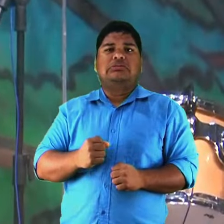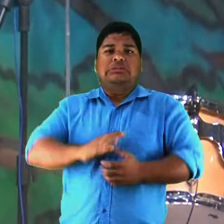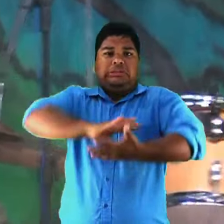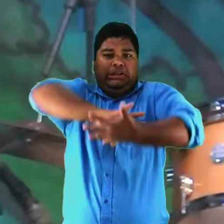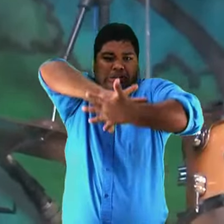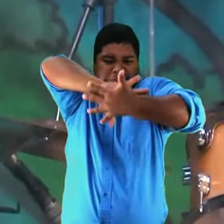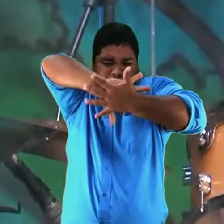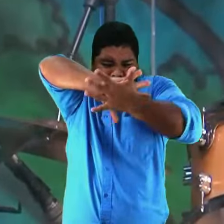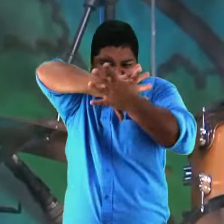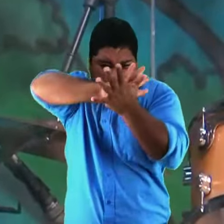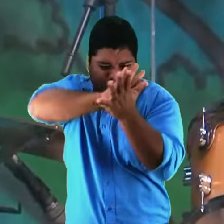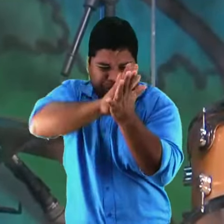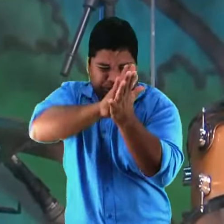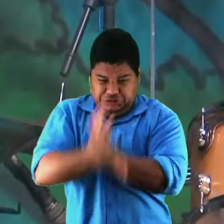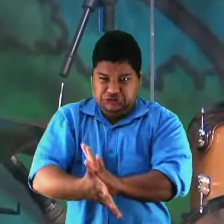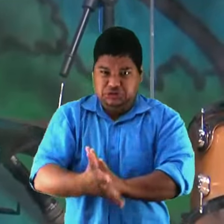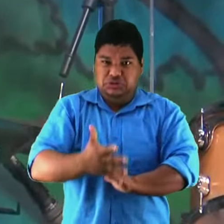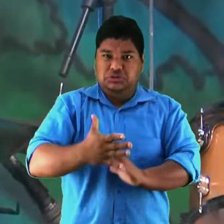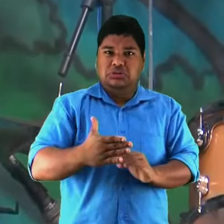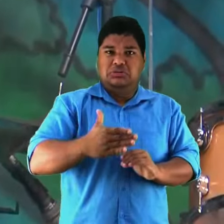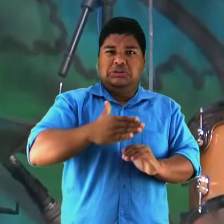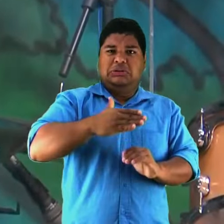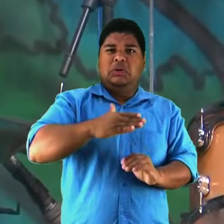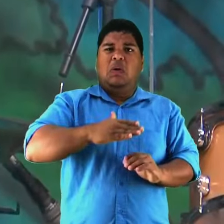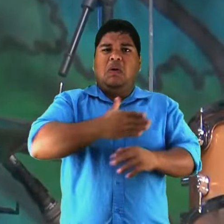uma nação por causa do poder.